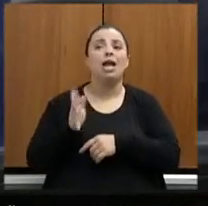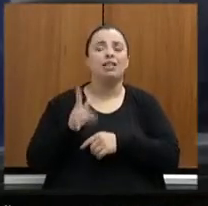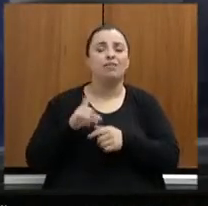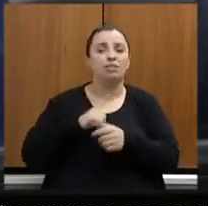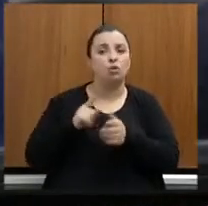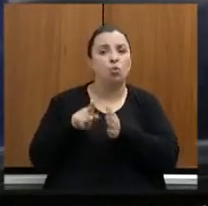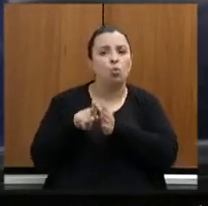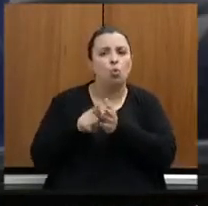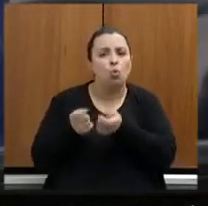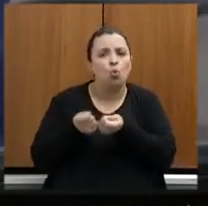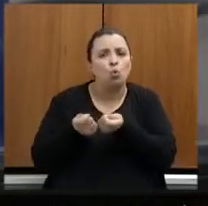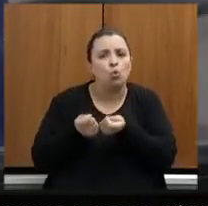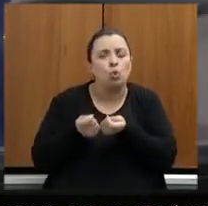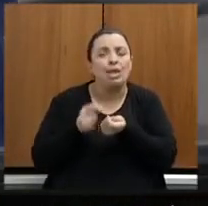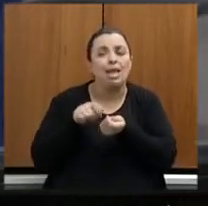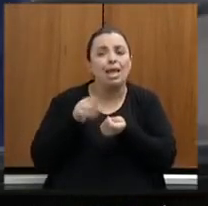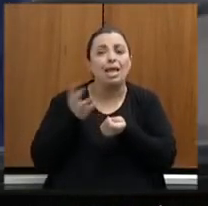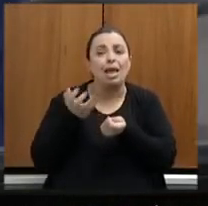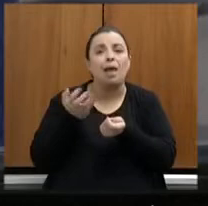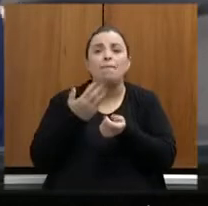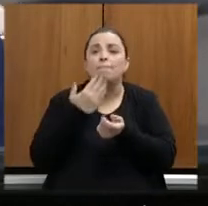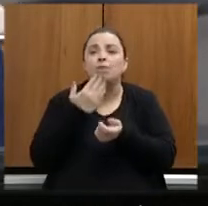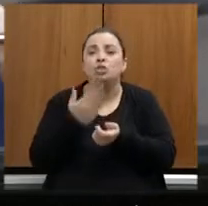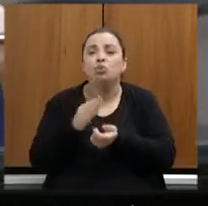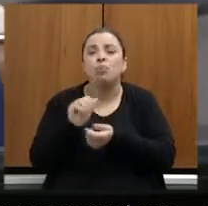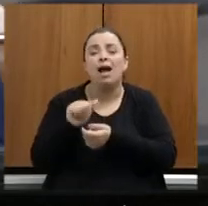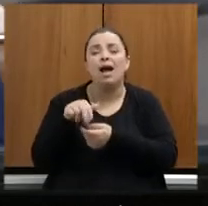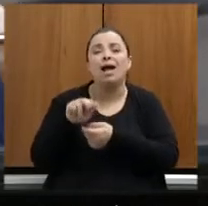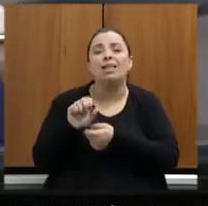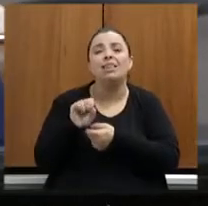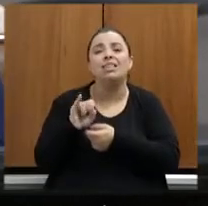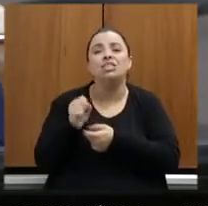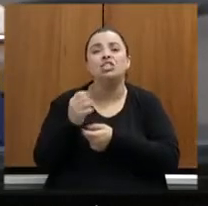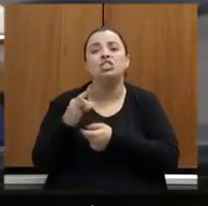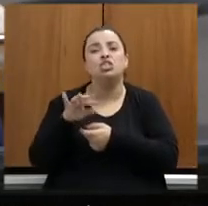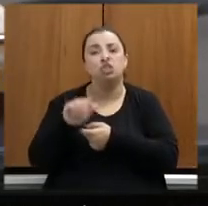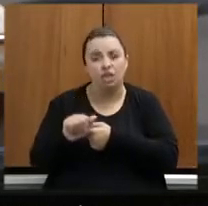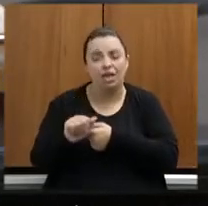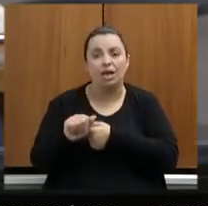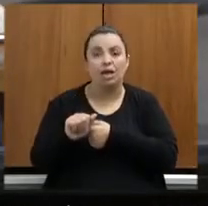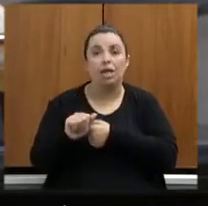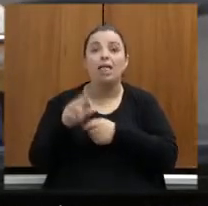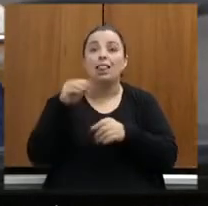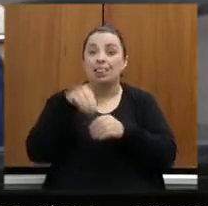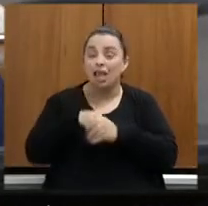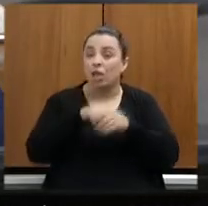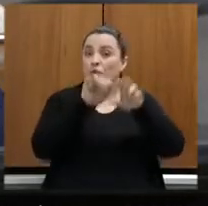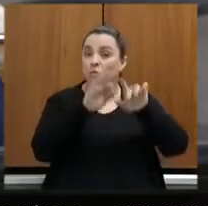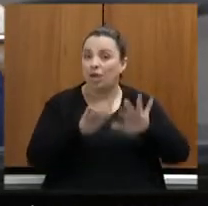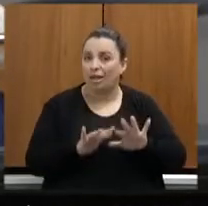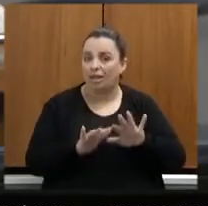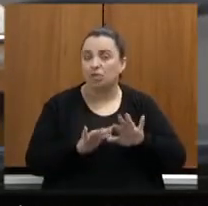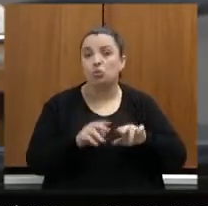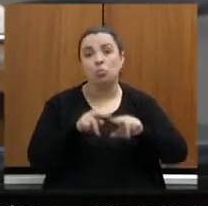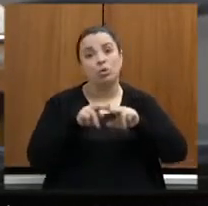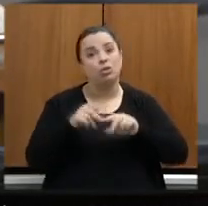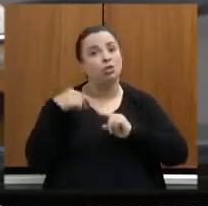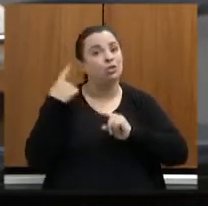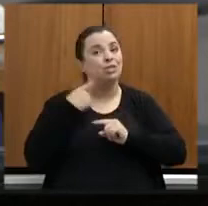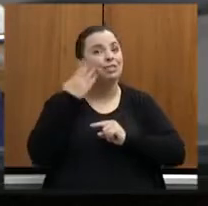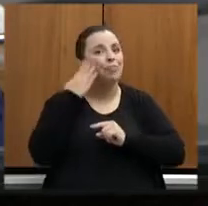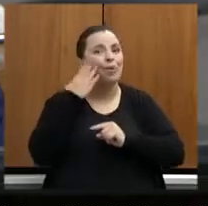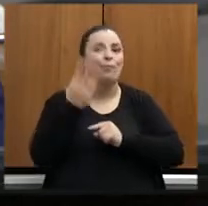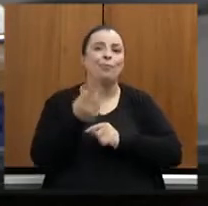Anistia trabalhada no cadastro para que o produtor a gente conhece que muitos produtores não declaram o efetivo